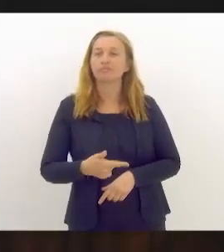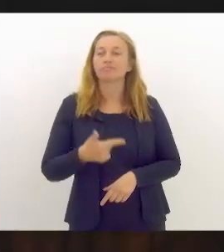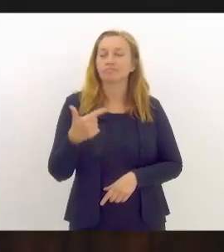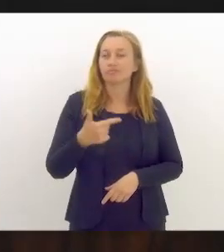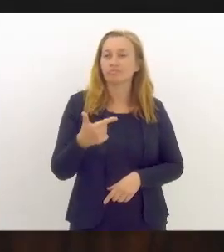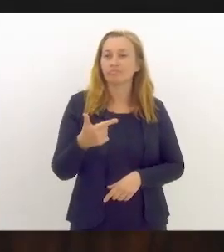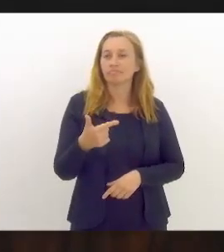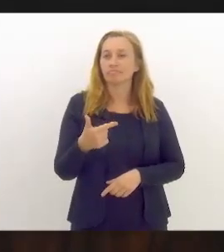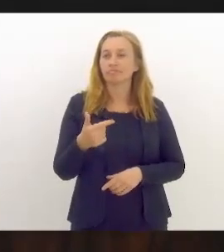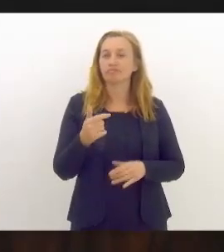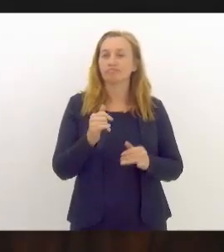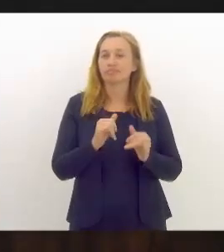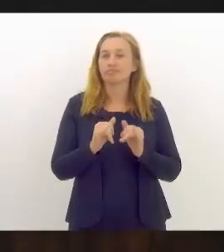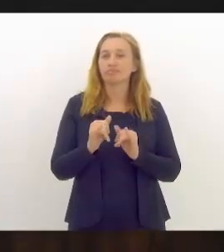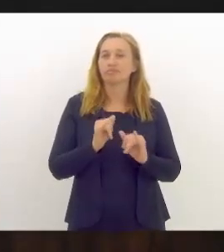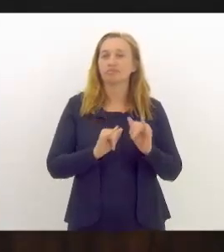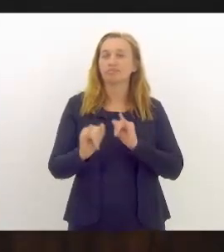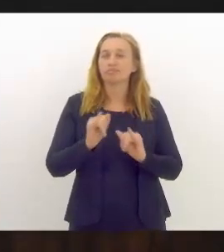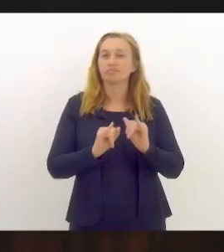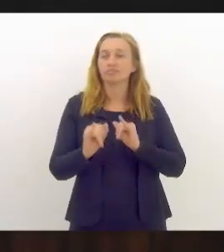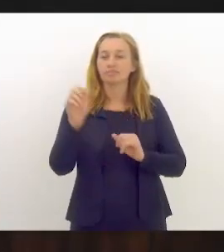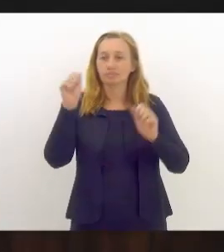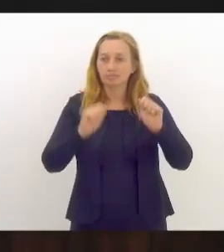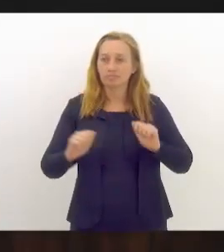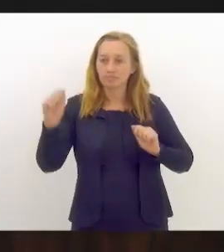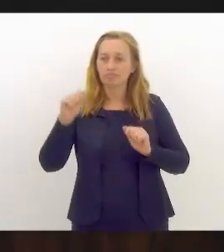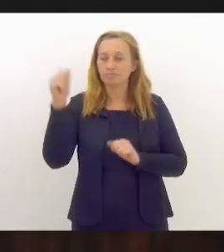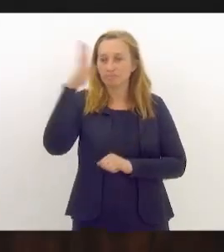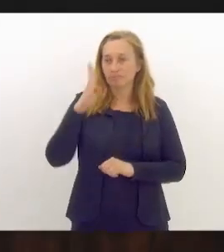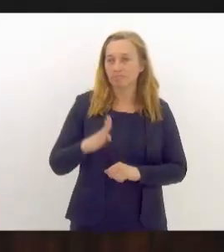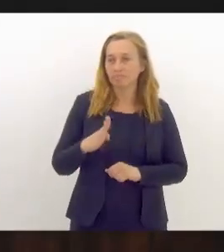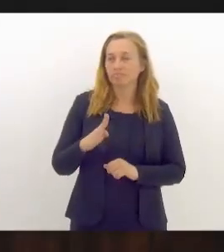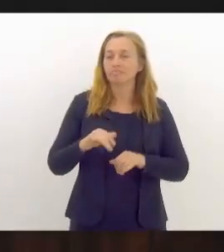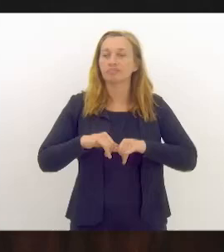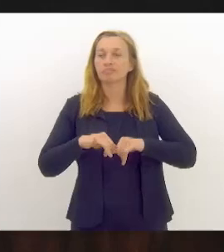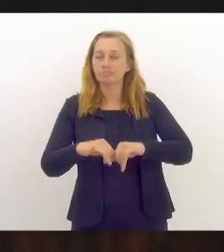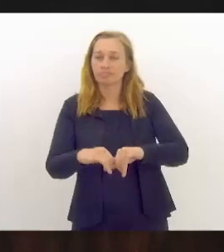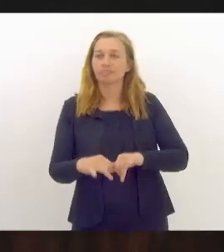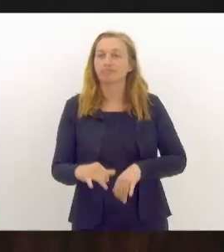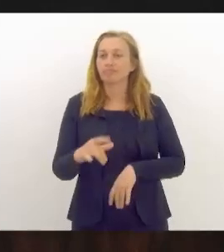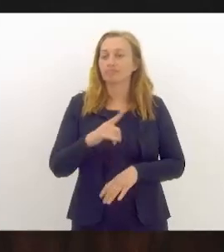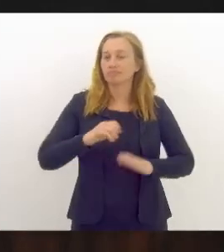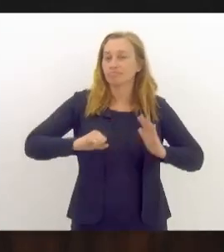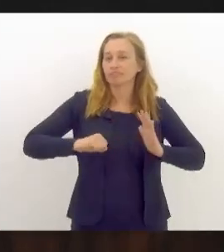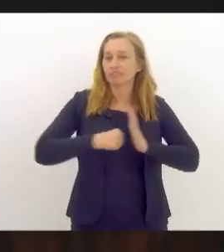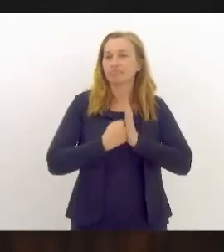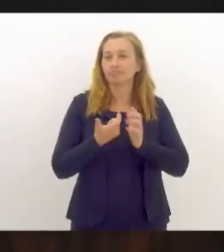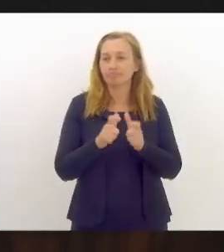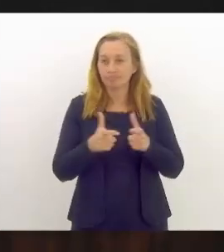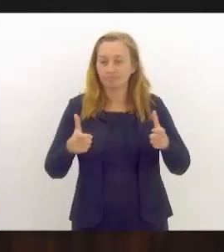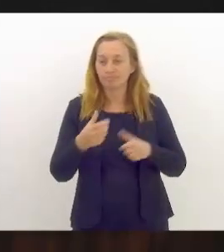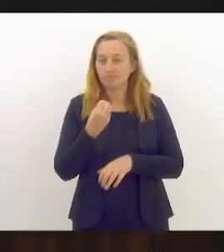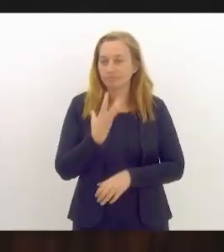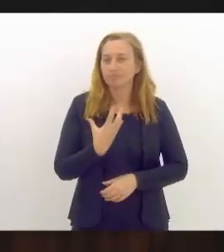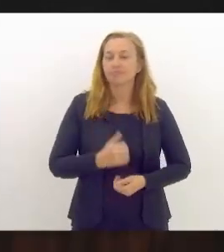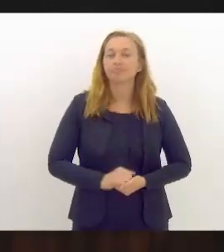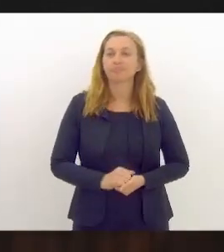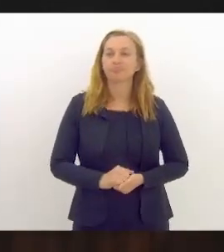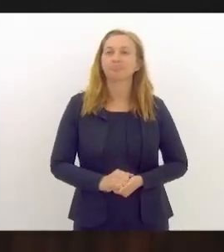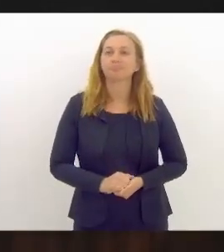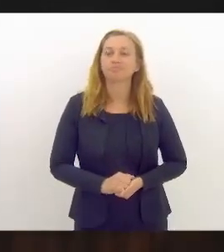dados da Associação Brasileira de supermercados E isso tem um impacto muito positivo